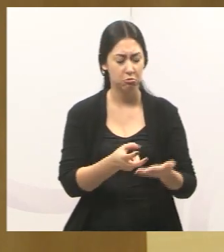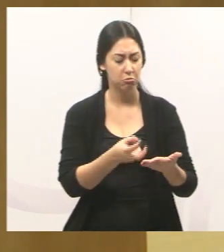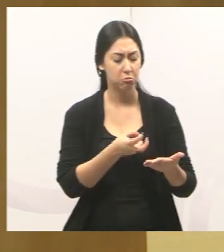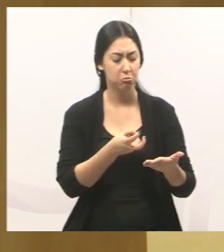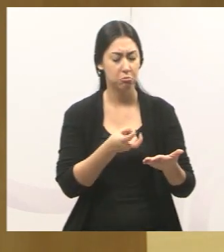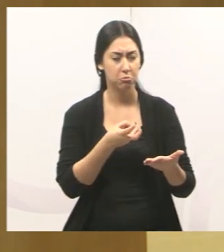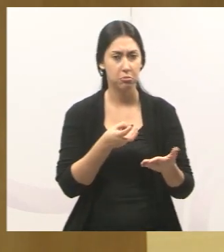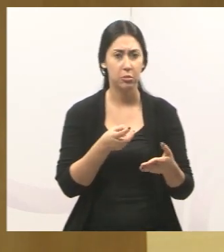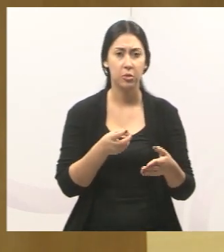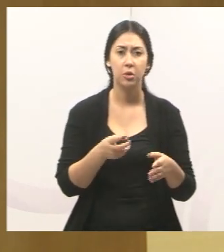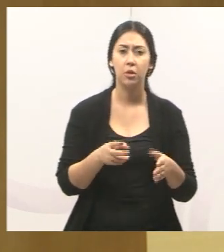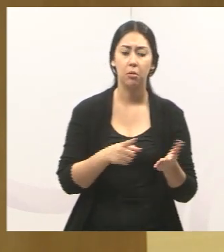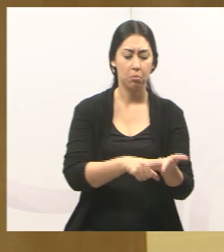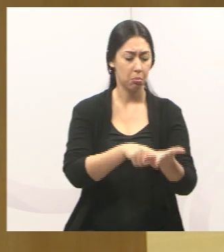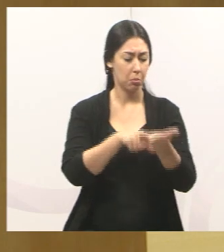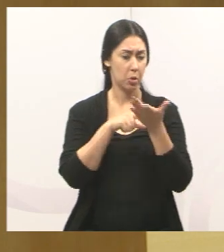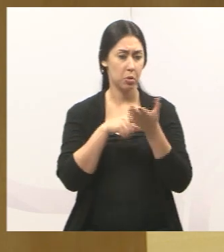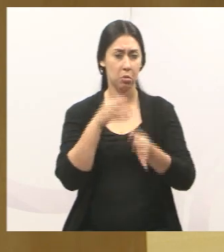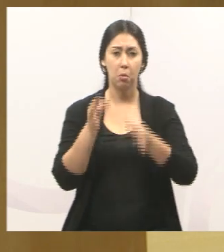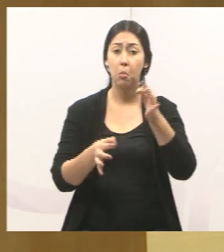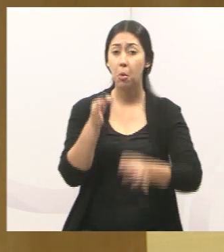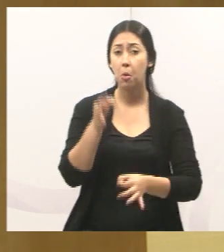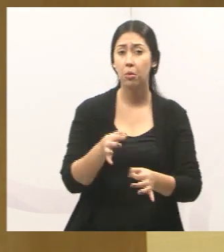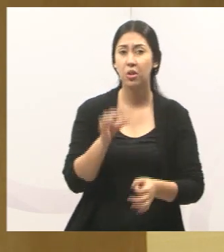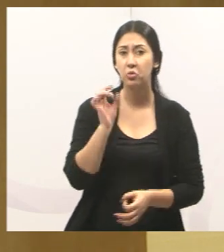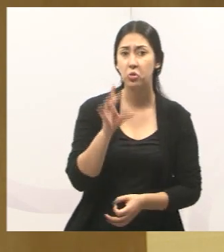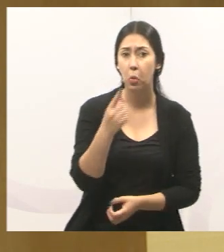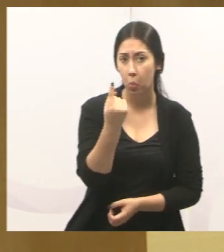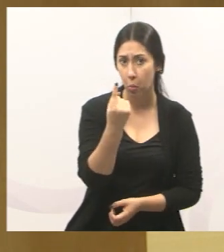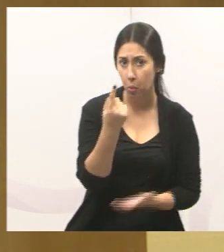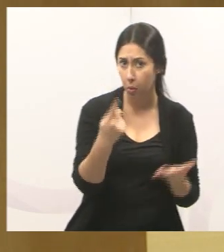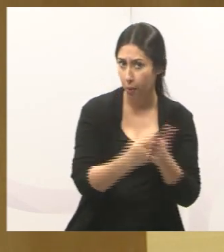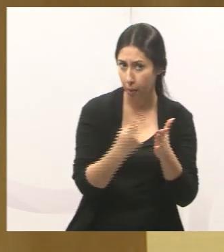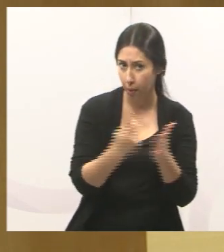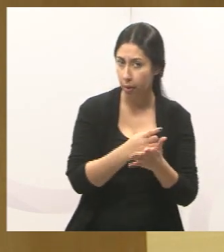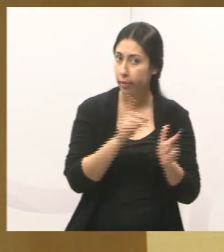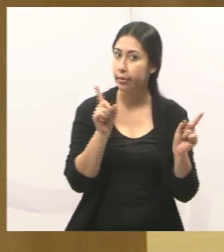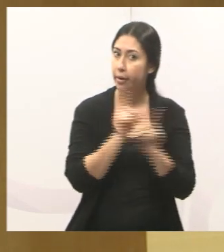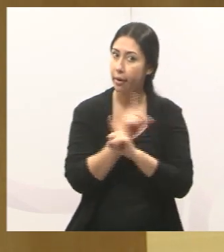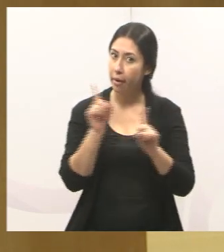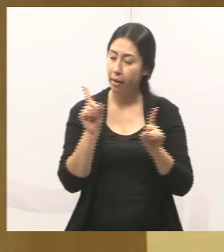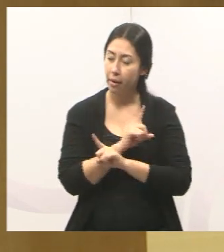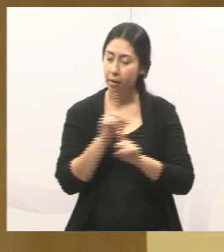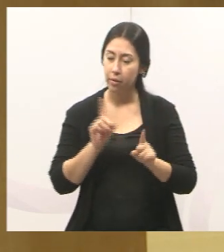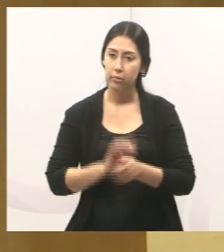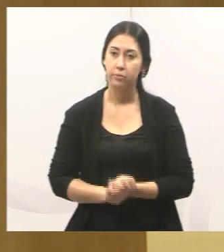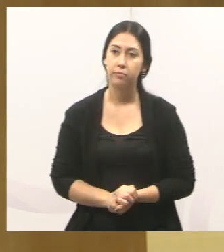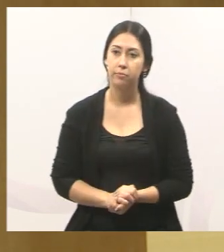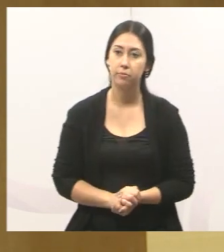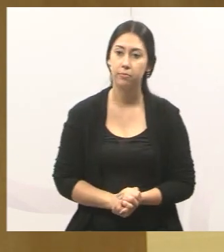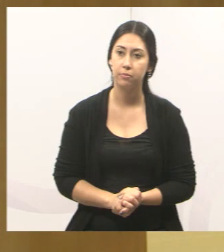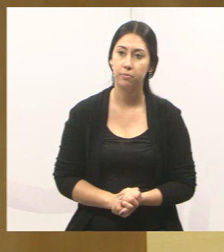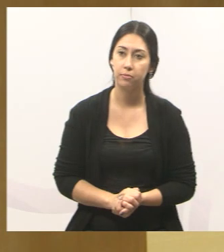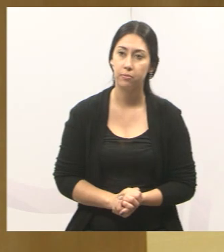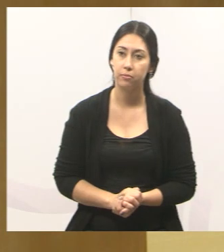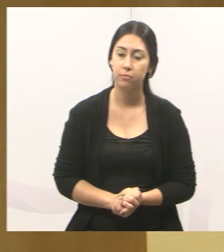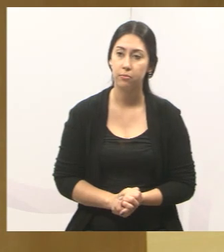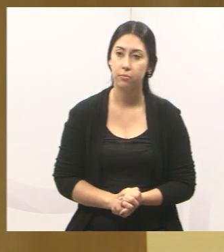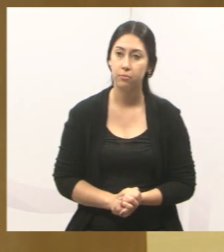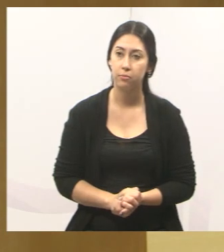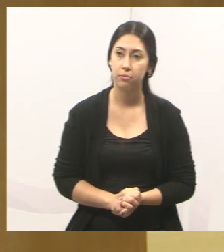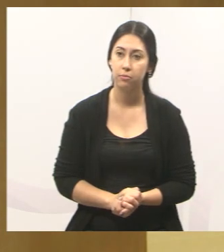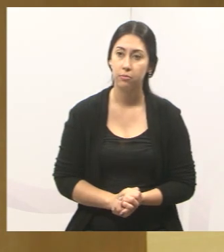dos técnicos do Tribunal de Contas, que não é uma pessoa só, né? Bem claro, assim, as